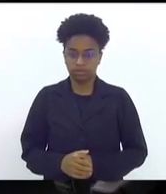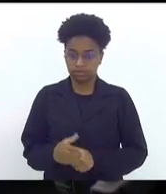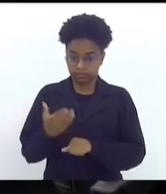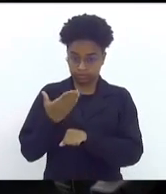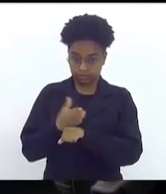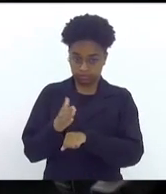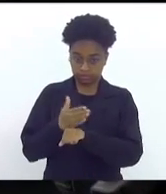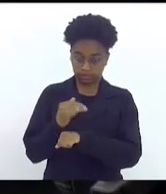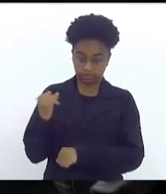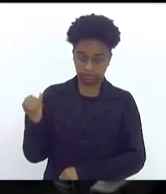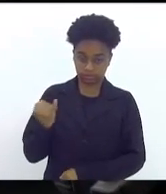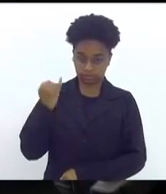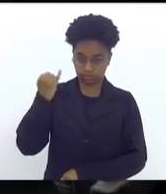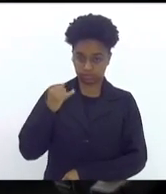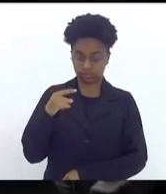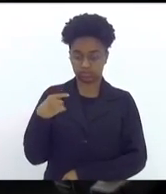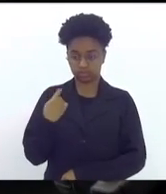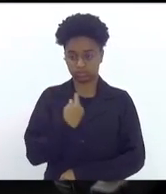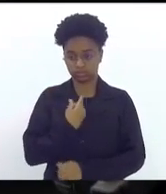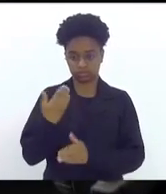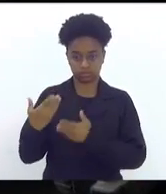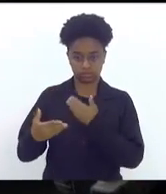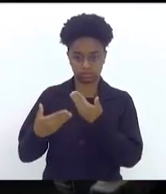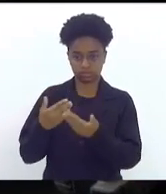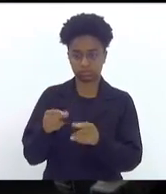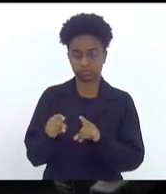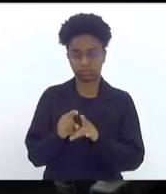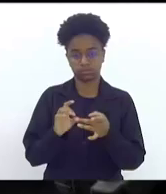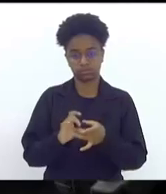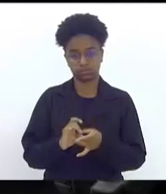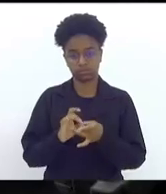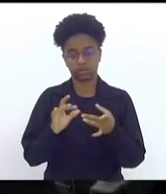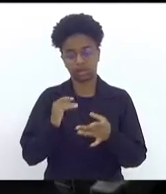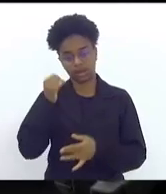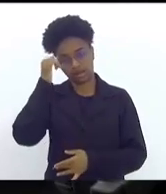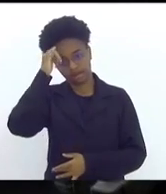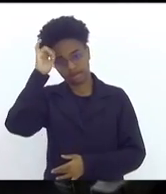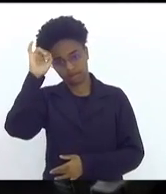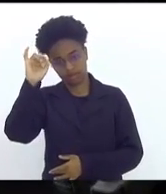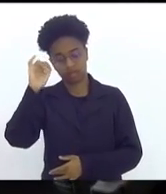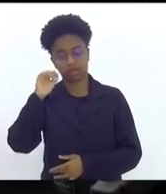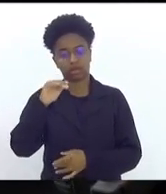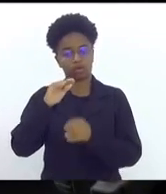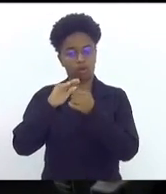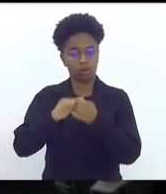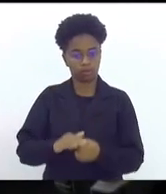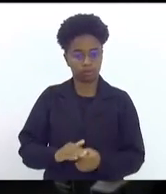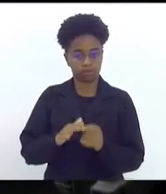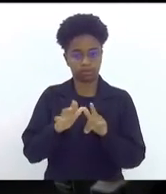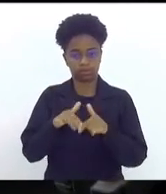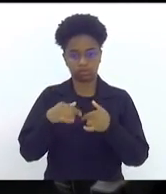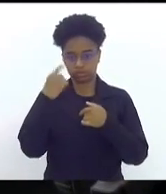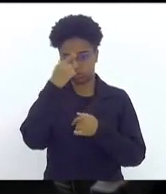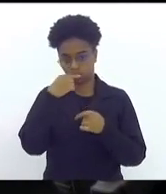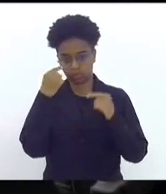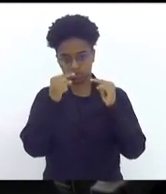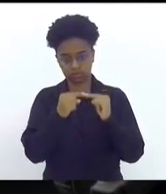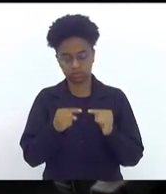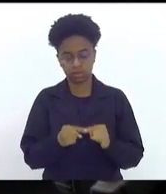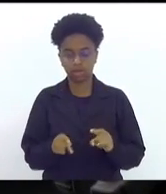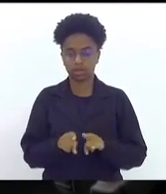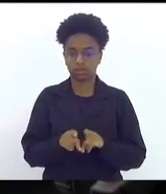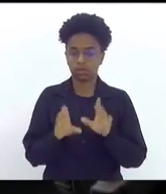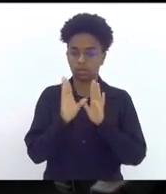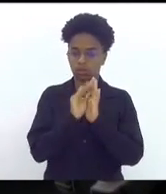foi valioso para nossos procedimentos, nos permitindo evitar vieses ou pressões por um reconhecimento. O conteúdo do treinamento torna